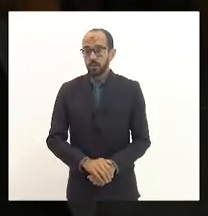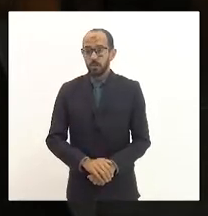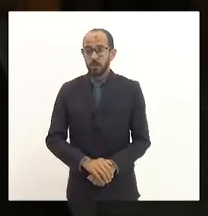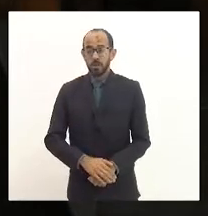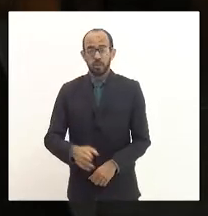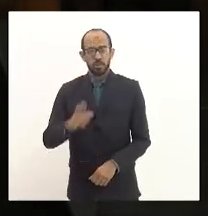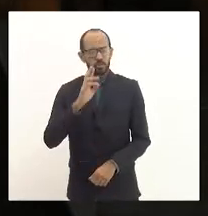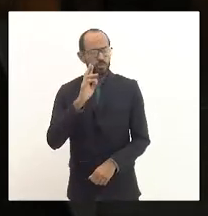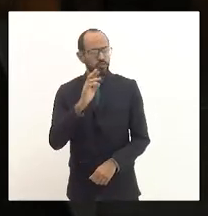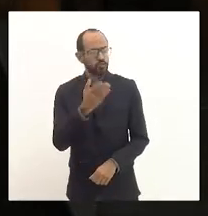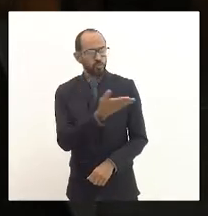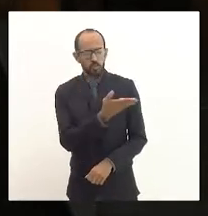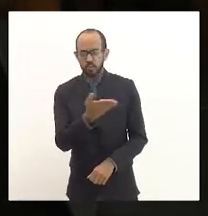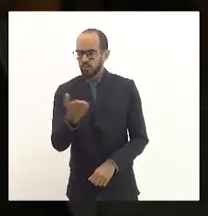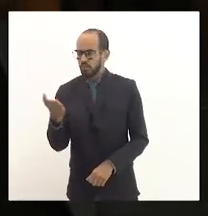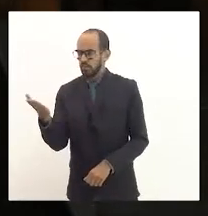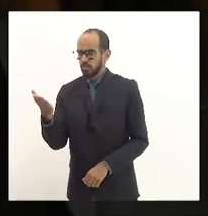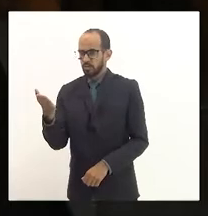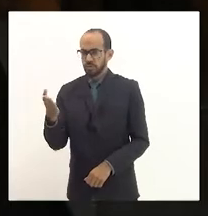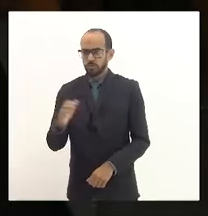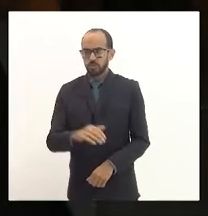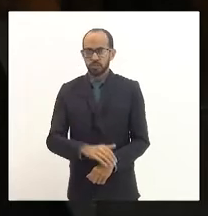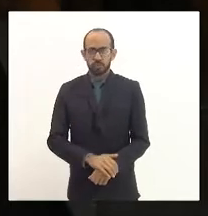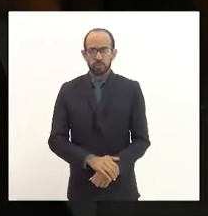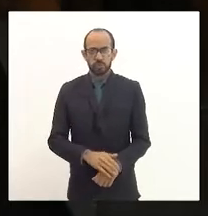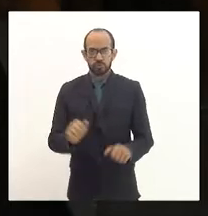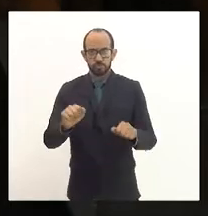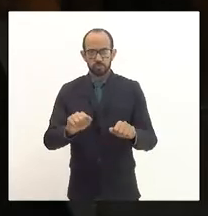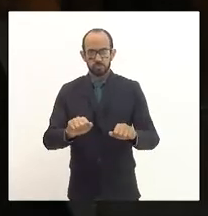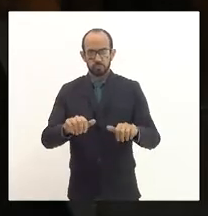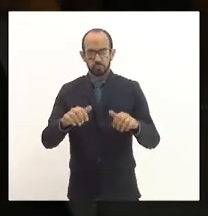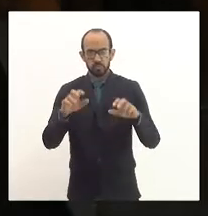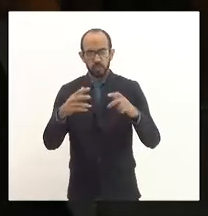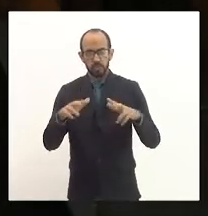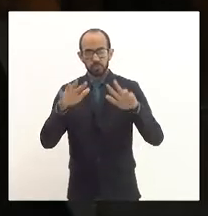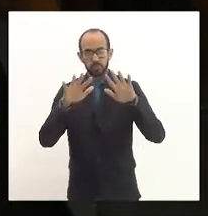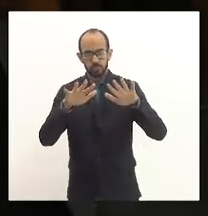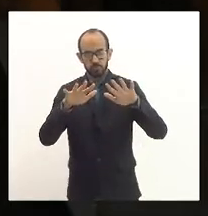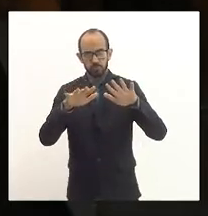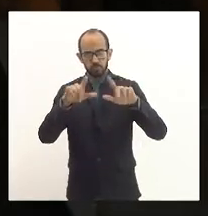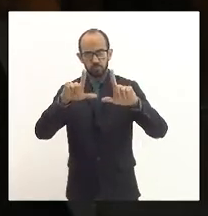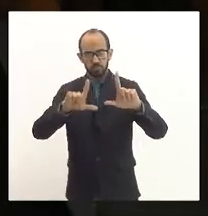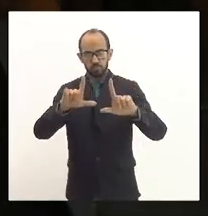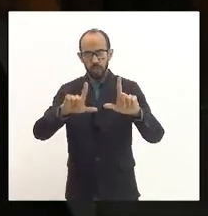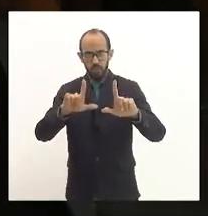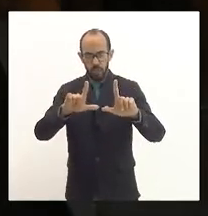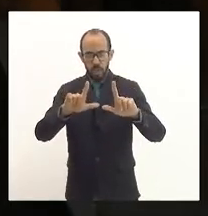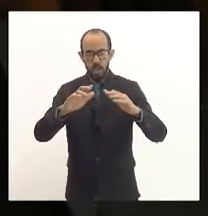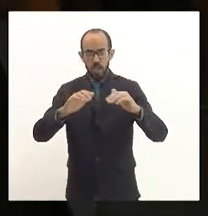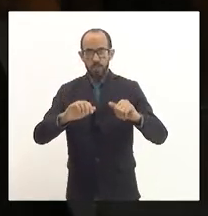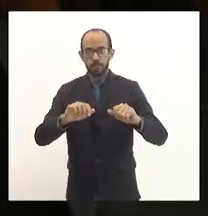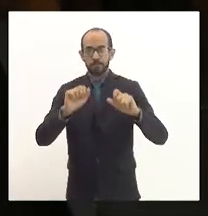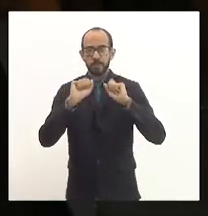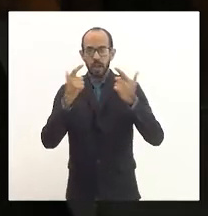senhoras e senhores telespectadores da TV alerj